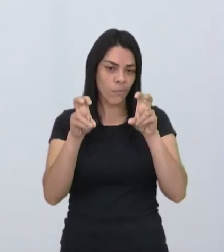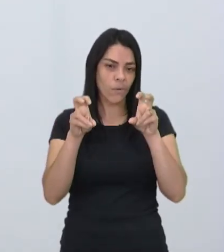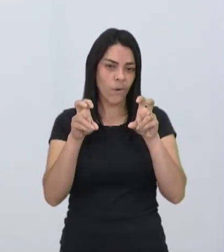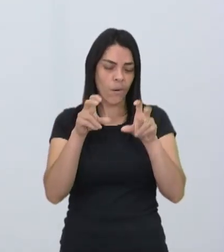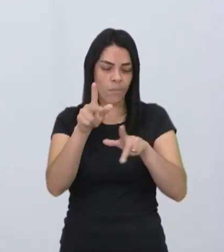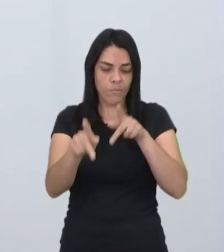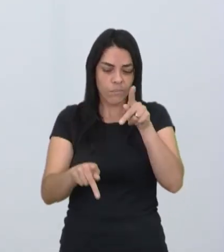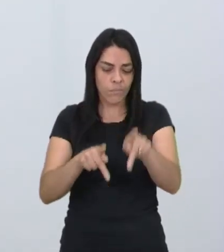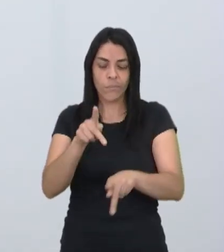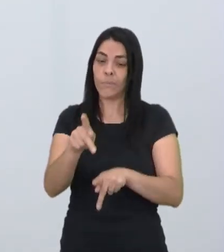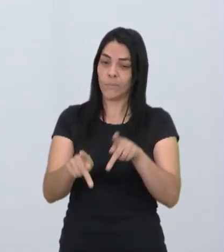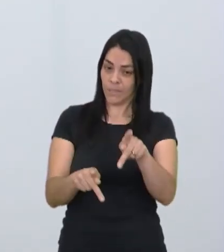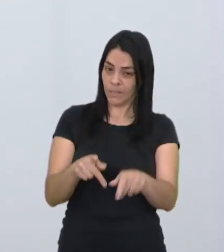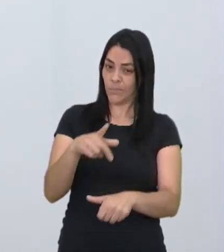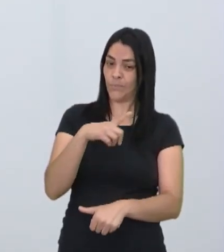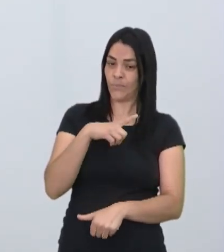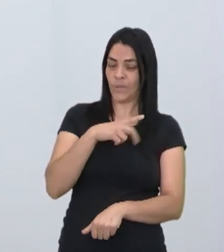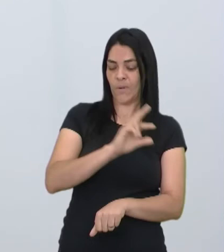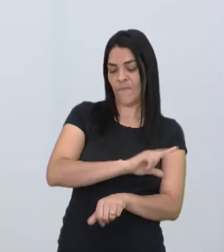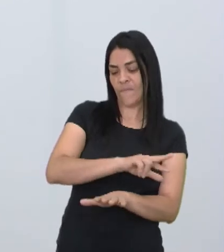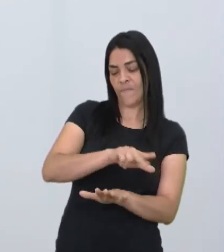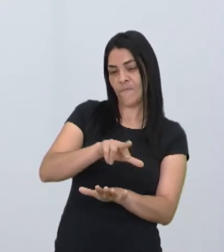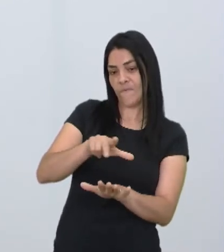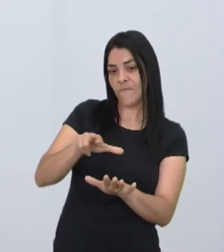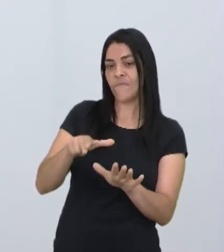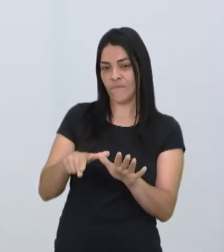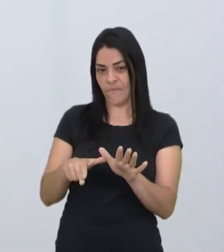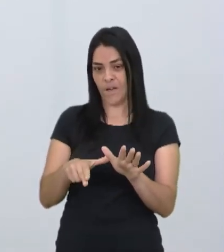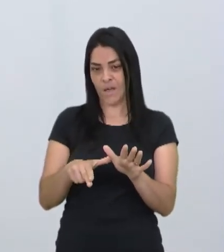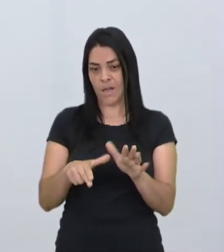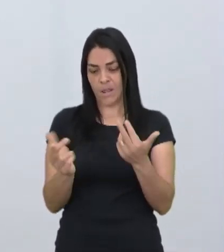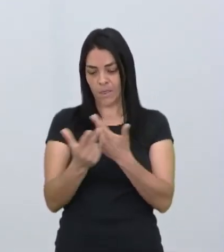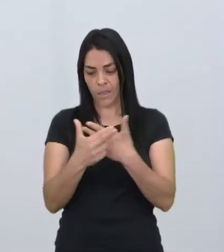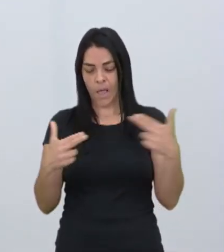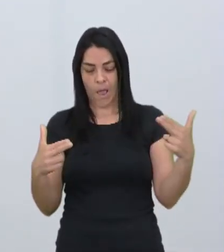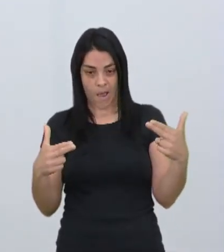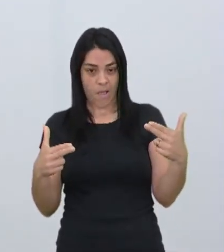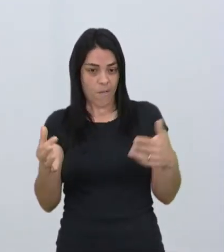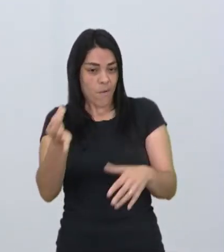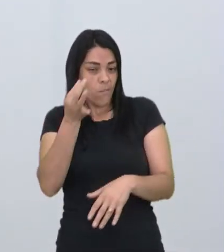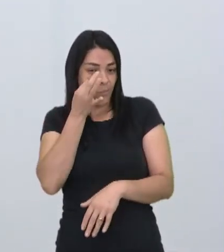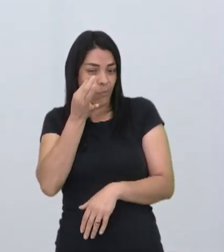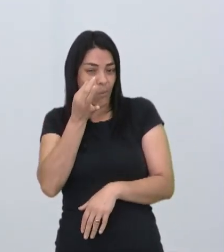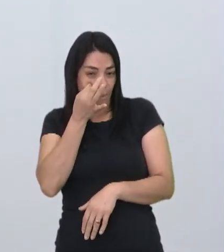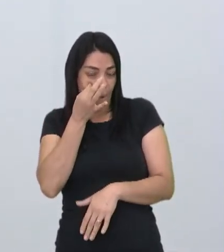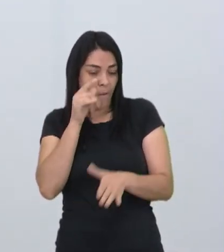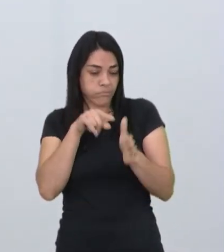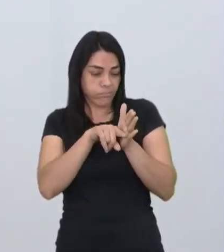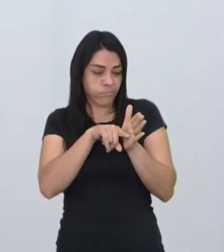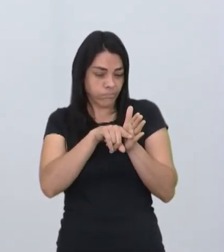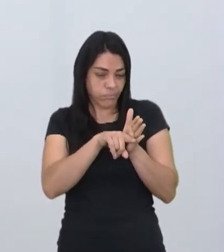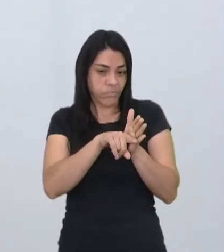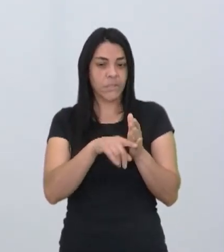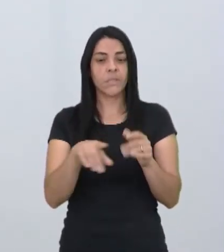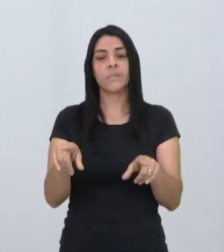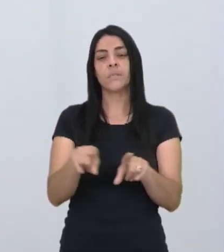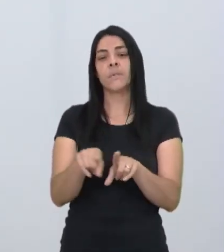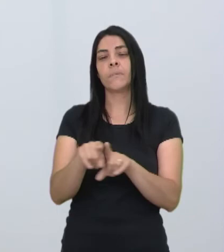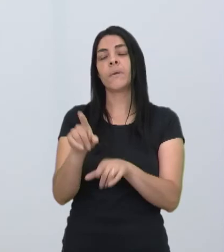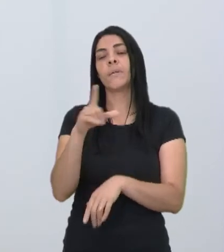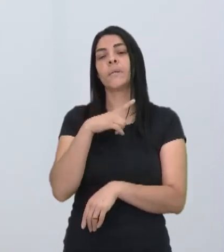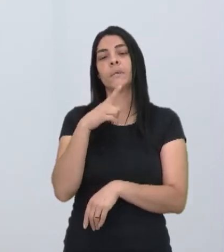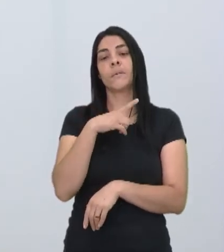ela tem vários pontos a serem analisados e dentre eles a questão